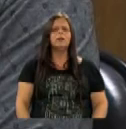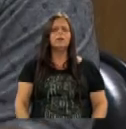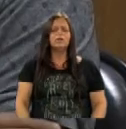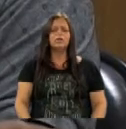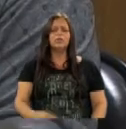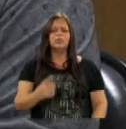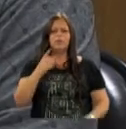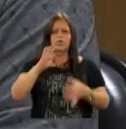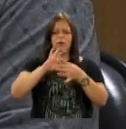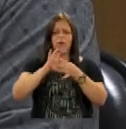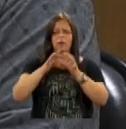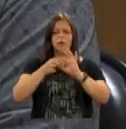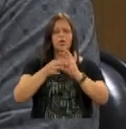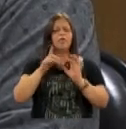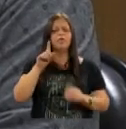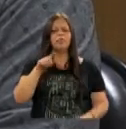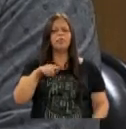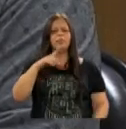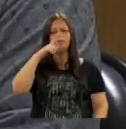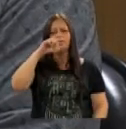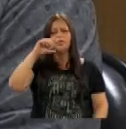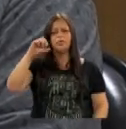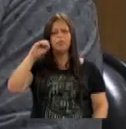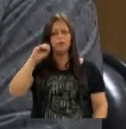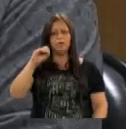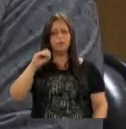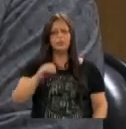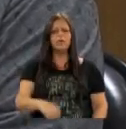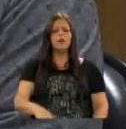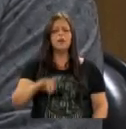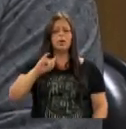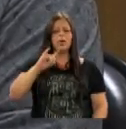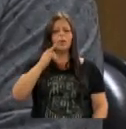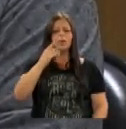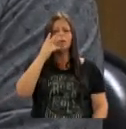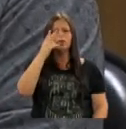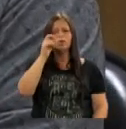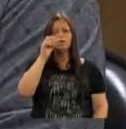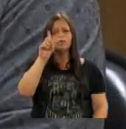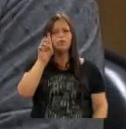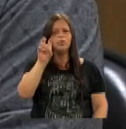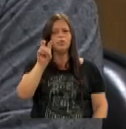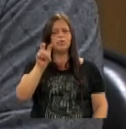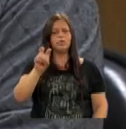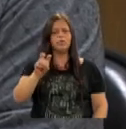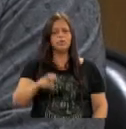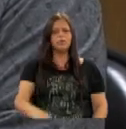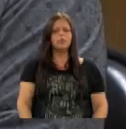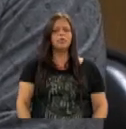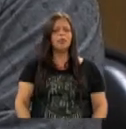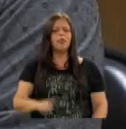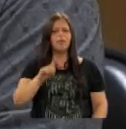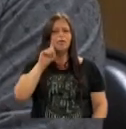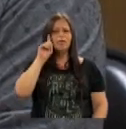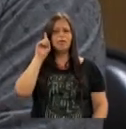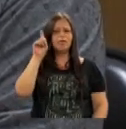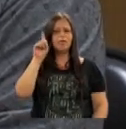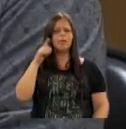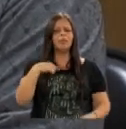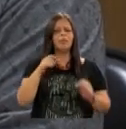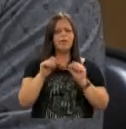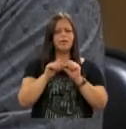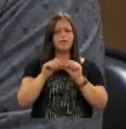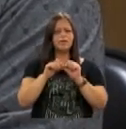opinião o roubo foi em 90 em a última foi em 2015 lá eu